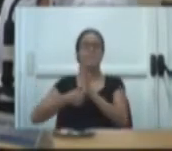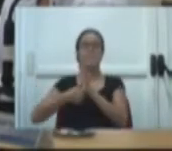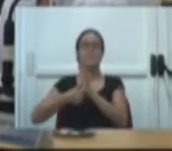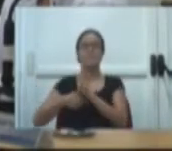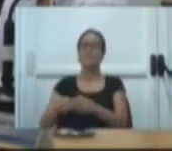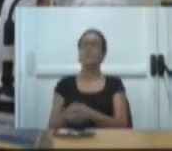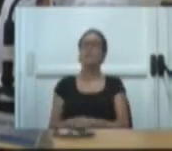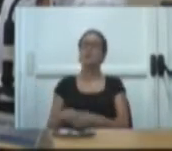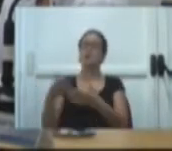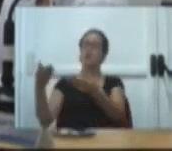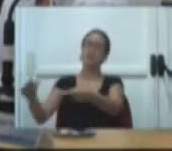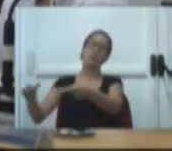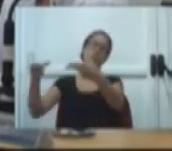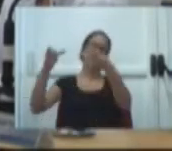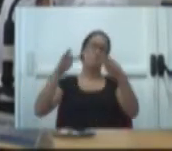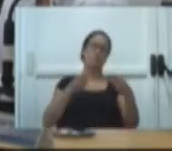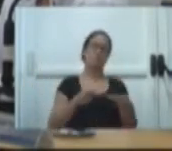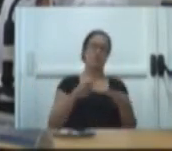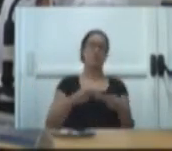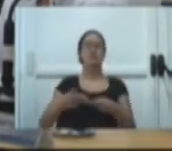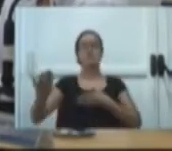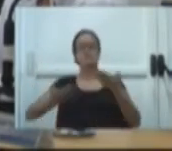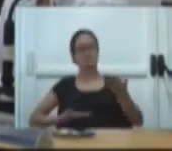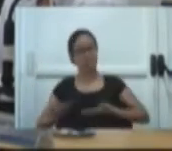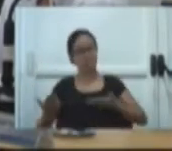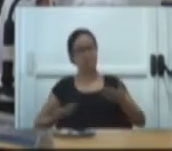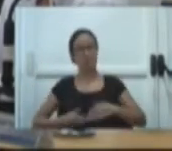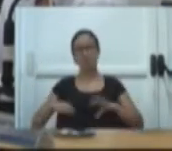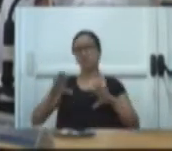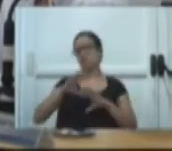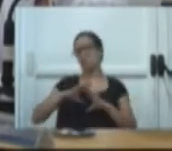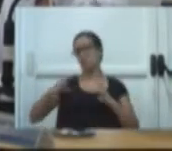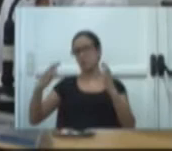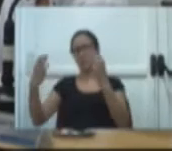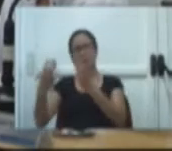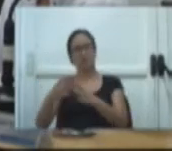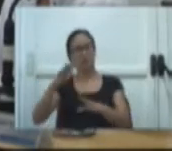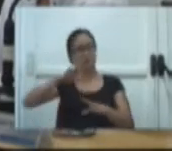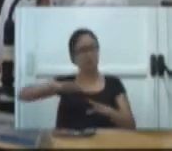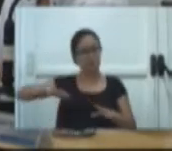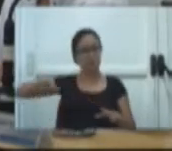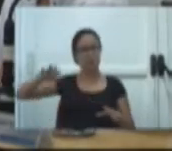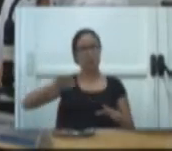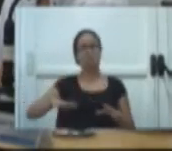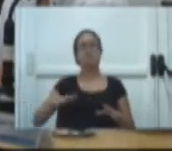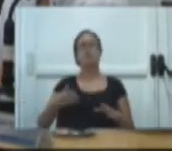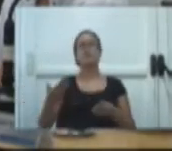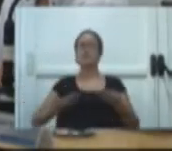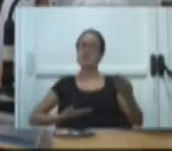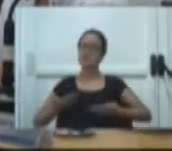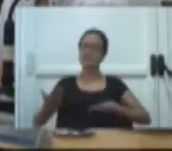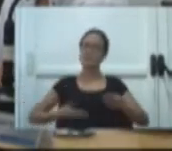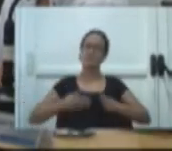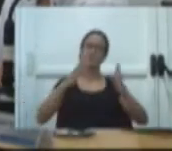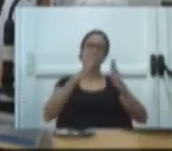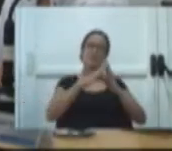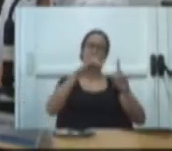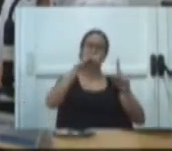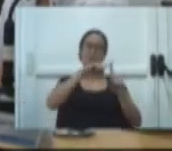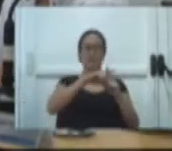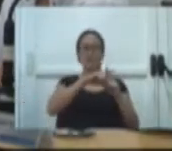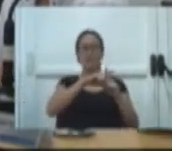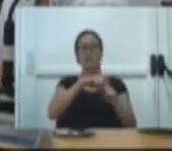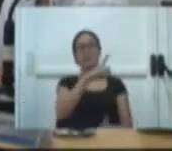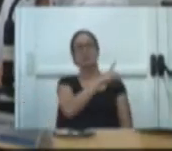do seu serviço na comunidade, quanto cidadão e tudo, você foi servir na igreja, foi chamado para